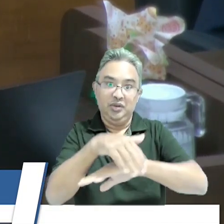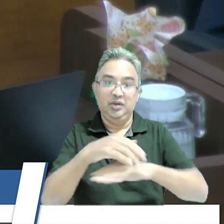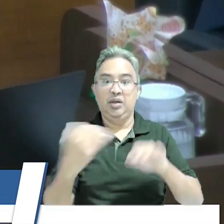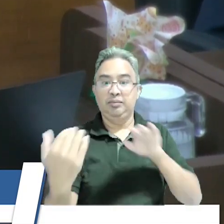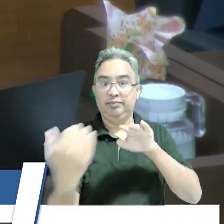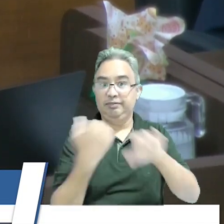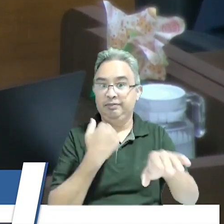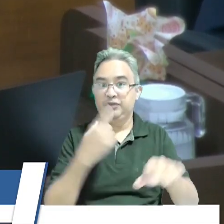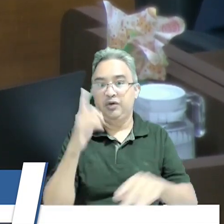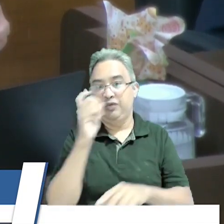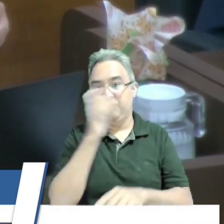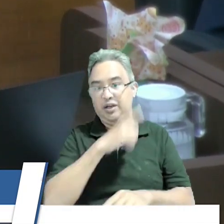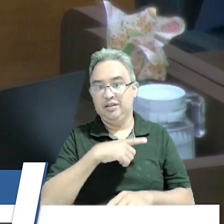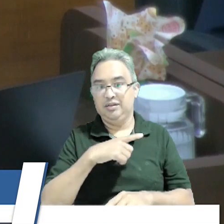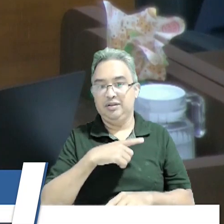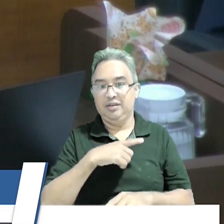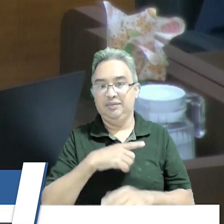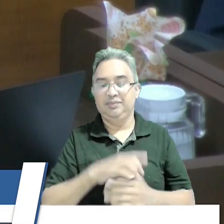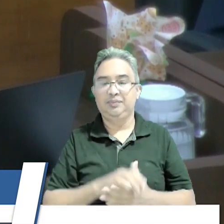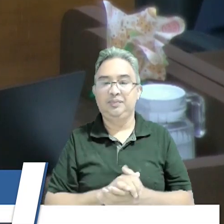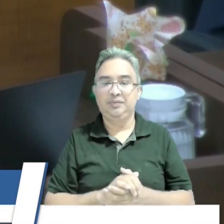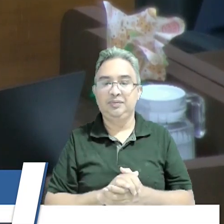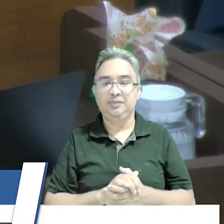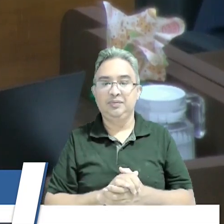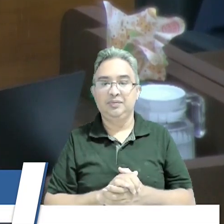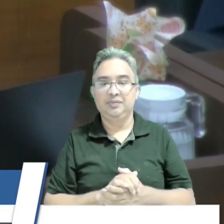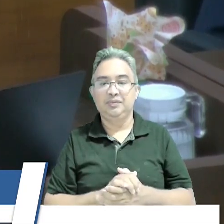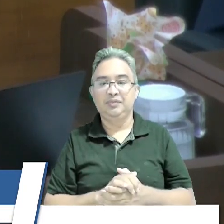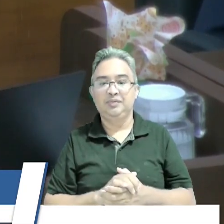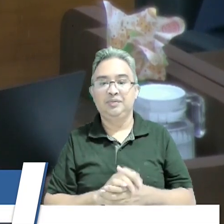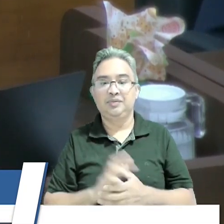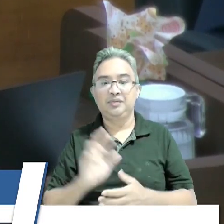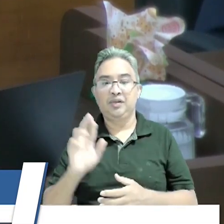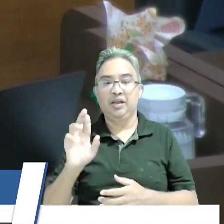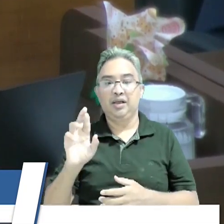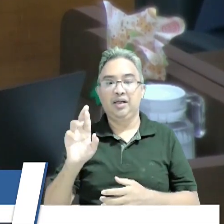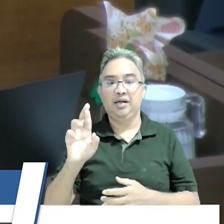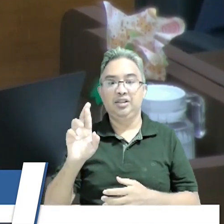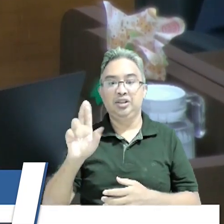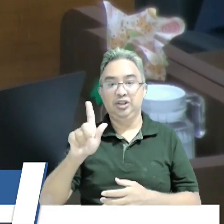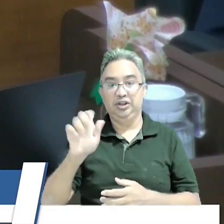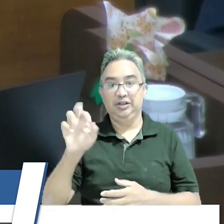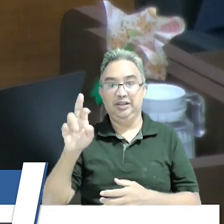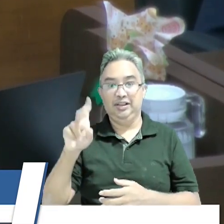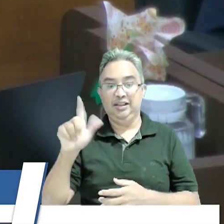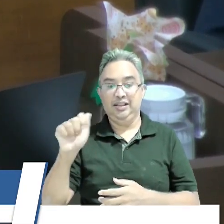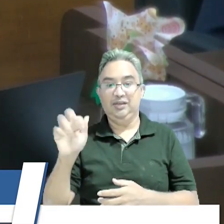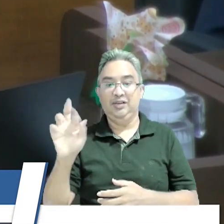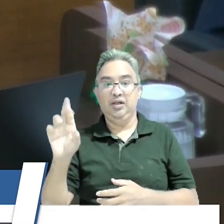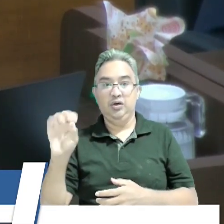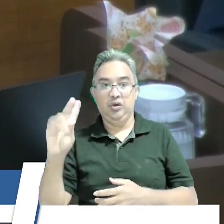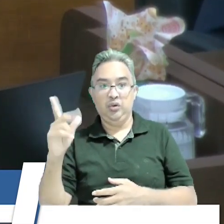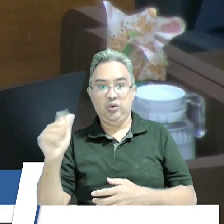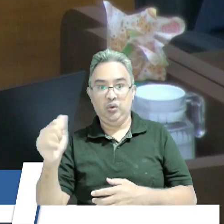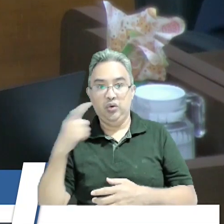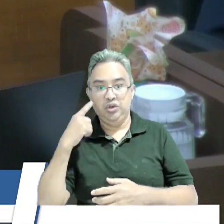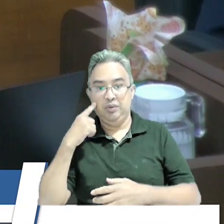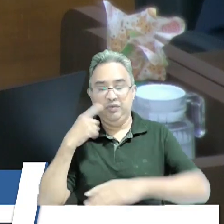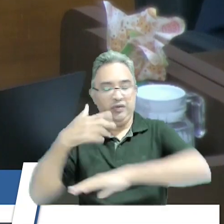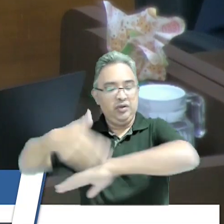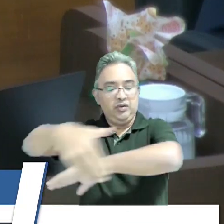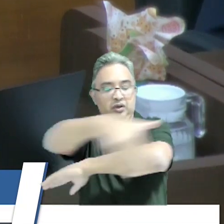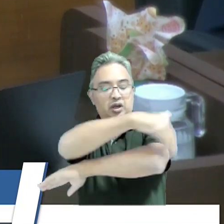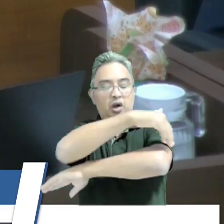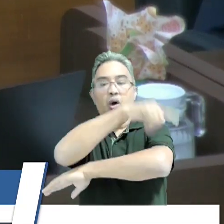dificuldade. E na Geral da Rocha, quando ela começa ali na Abrão Brickman, até na esquina do Posto Tropical, que é